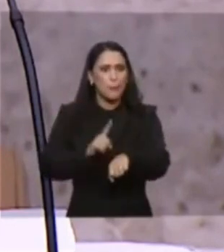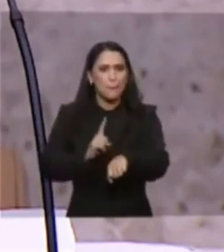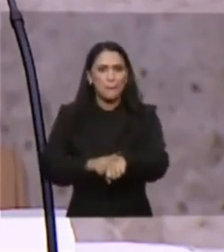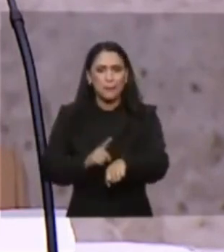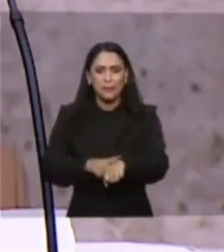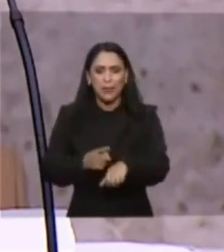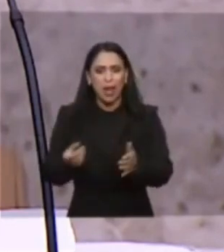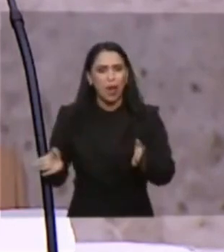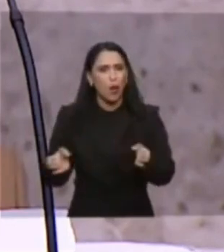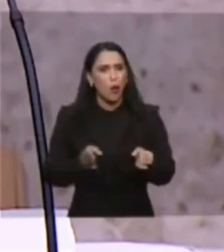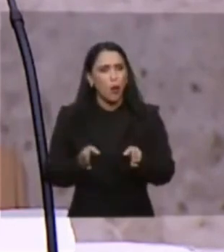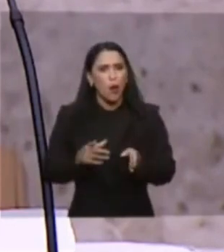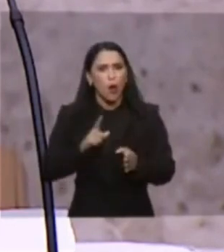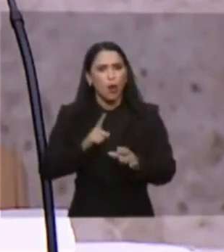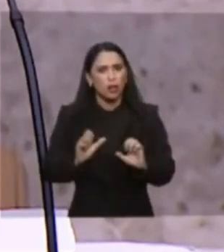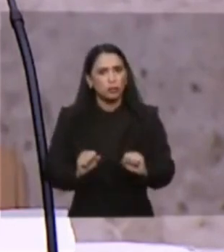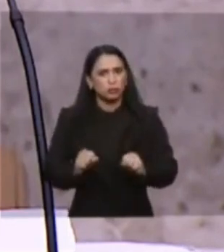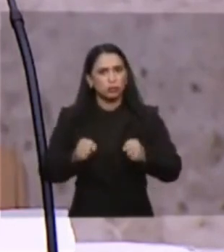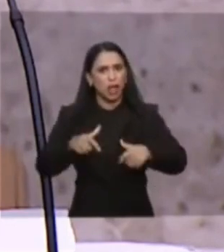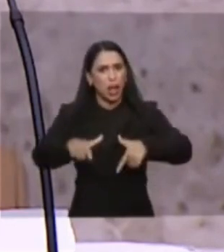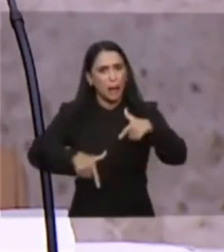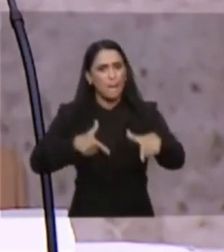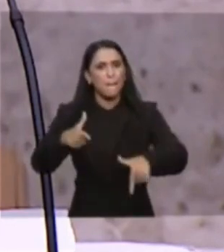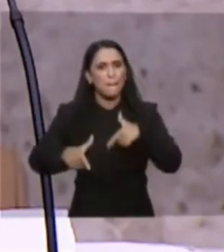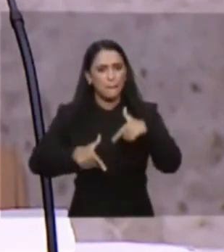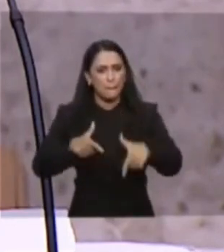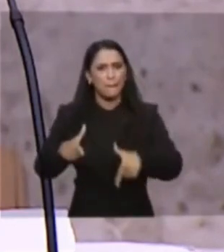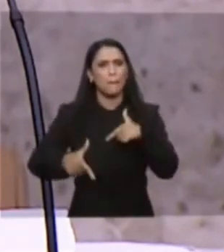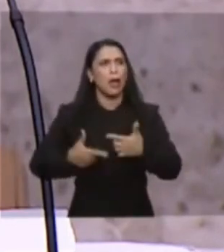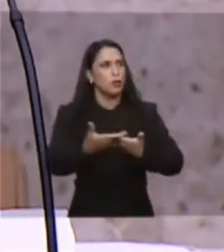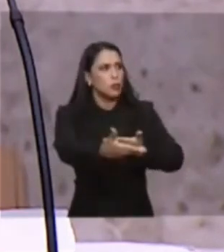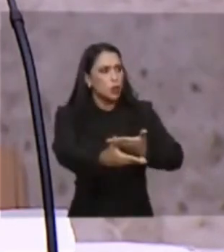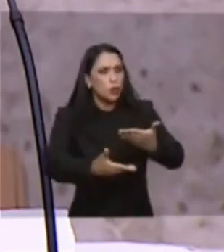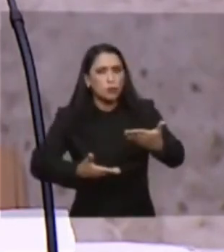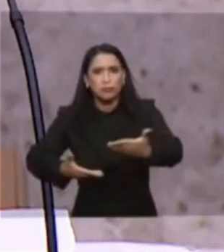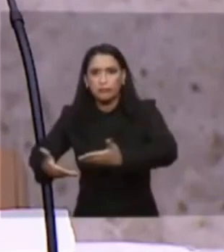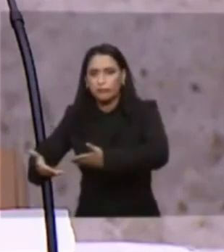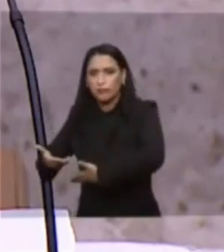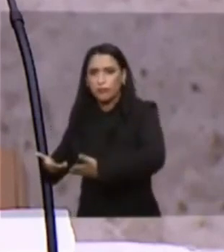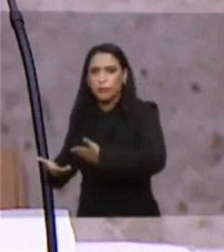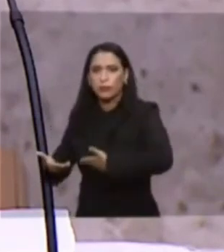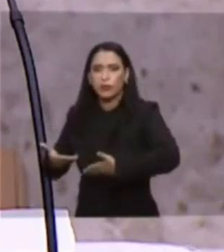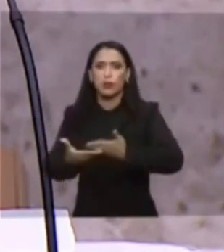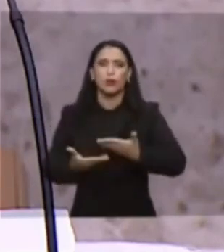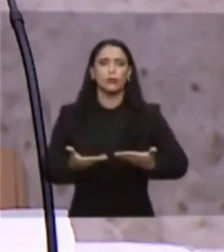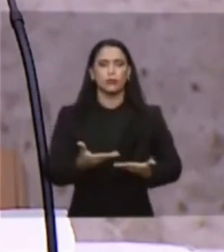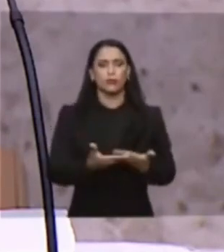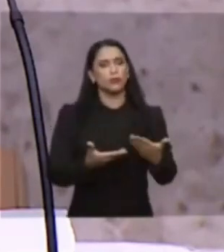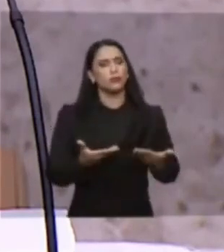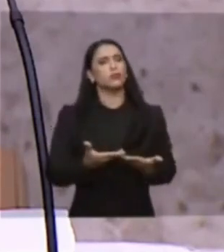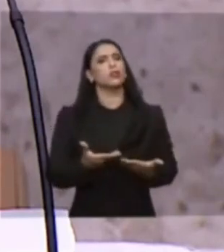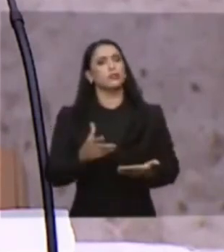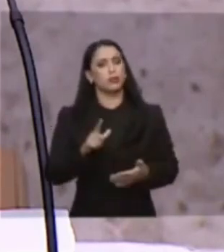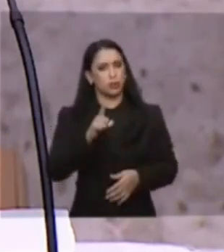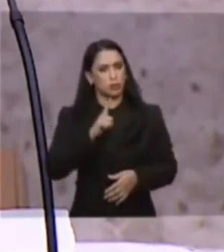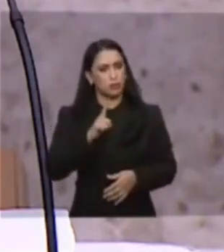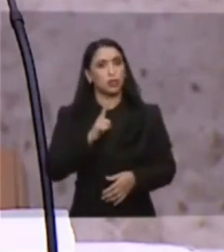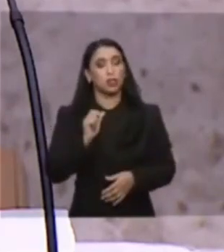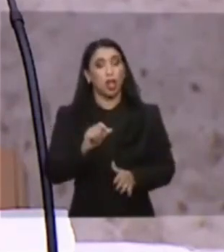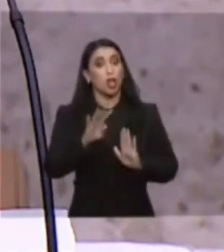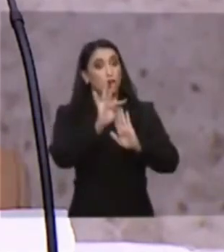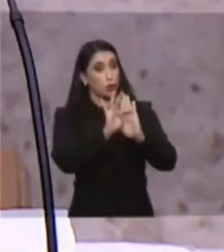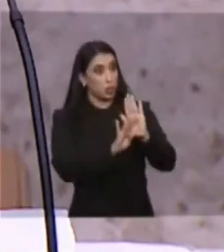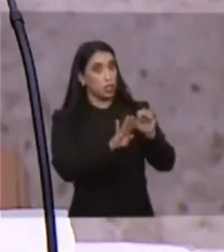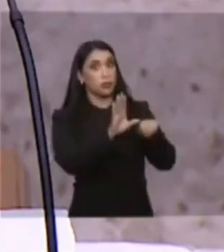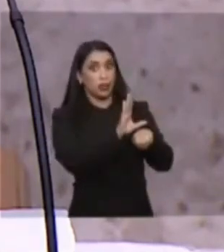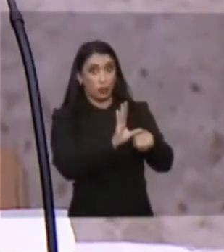todos, maior intensidade ao convívio necessariamente harmonioso, exigência do próprio